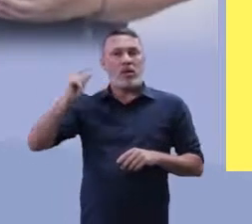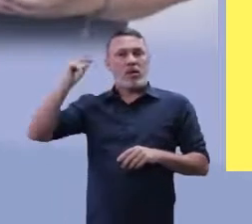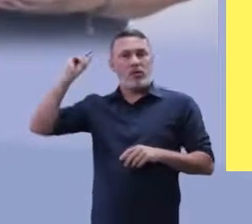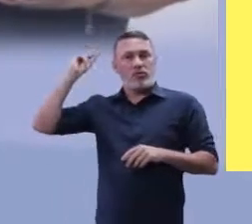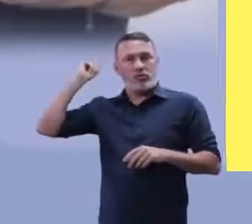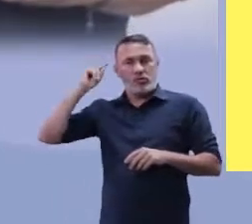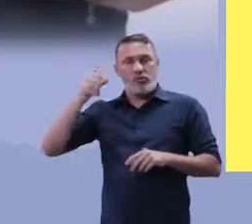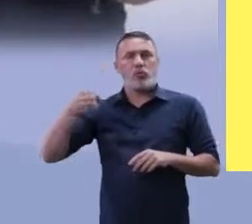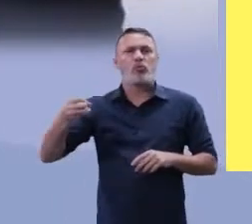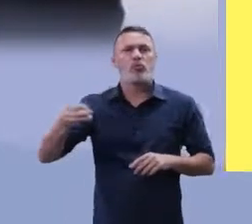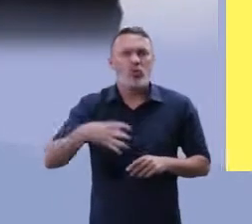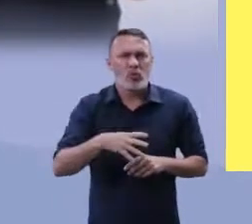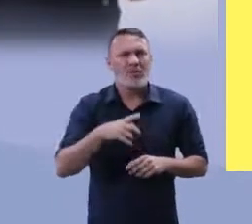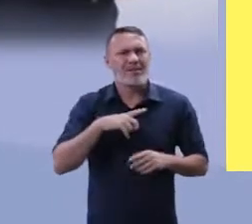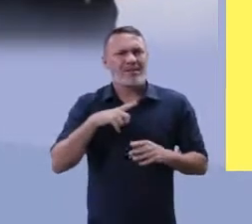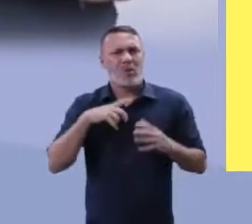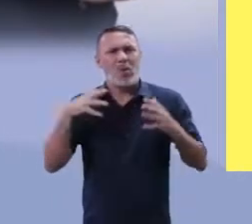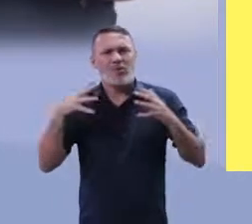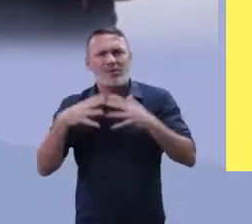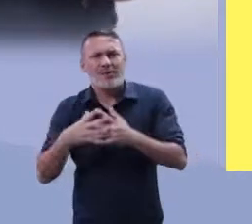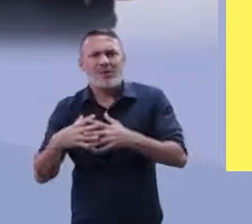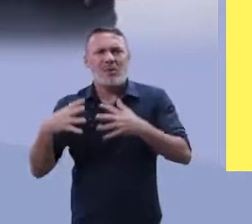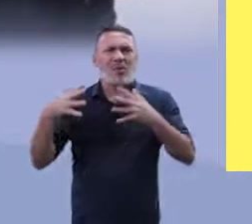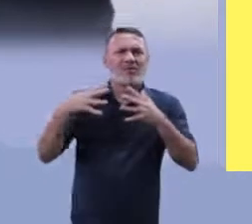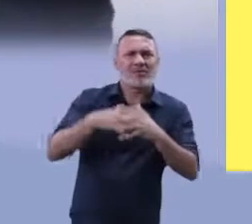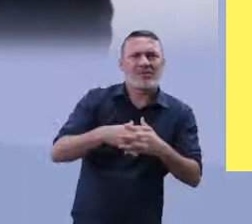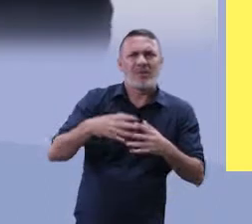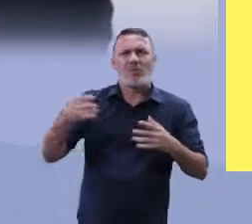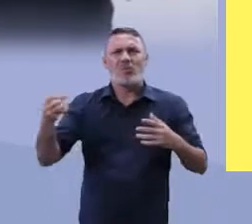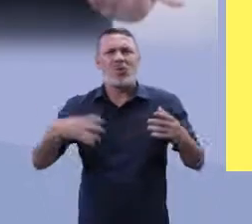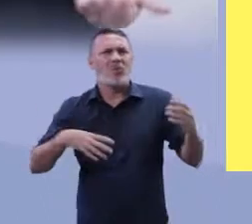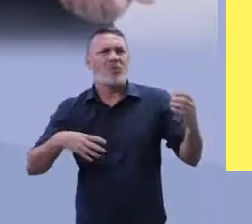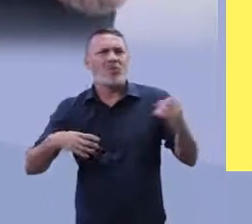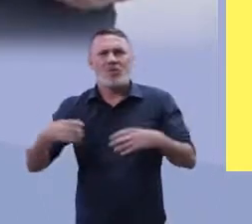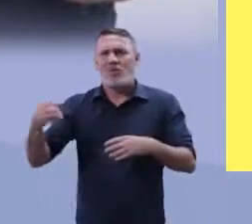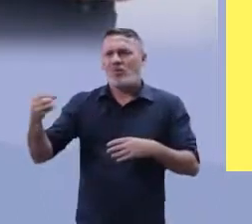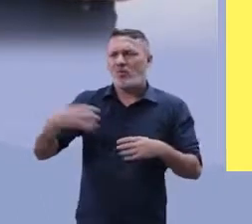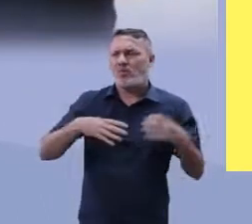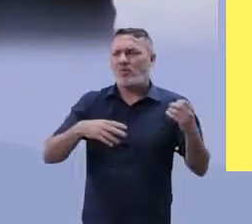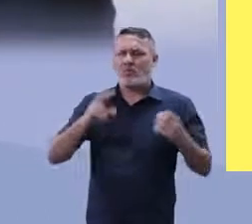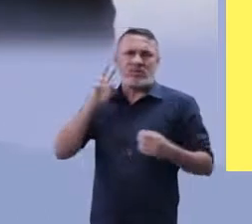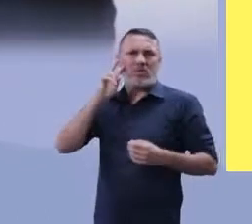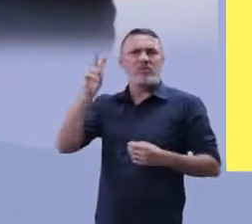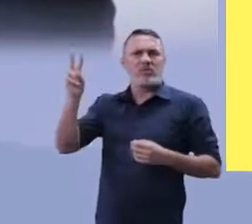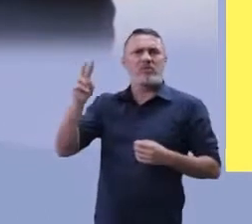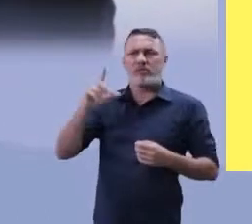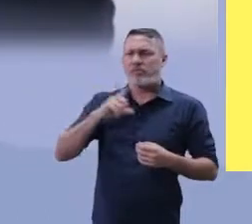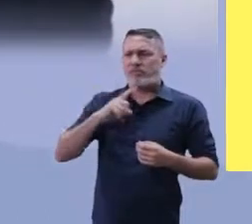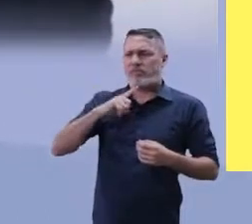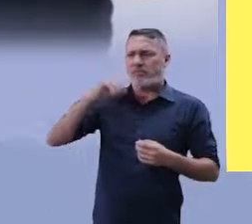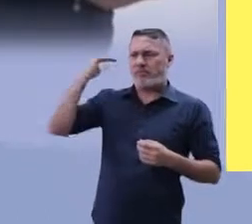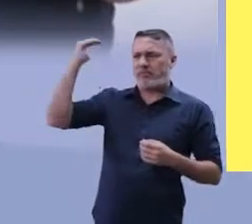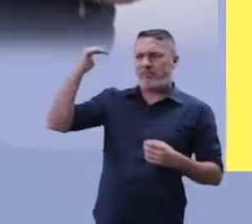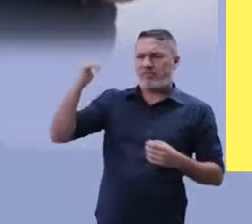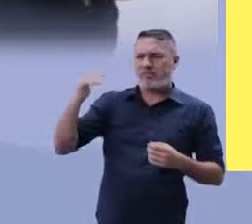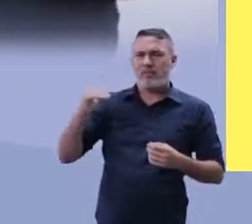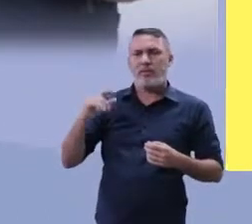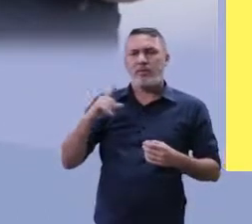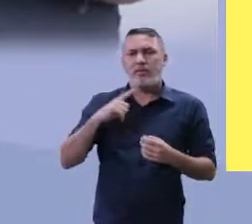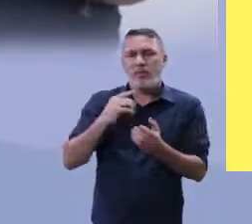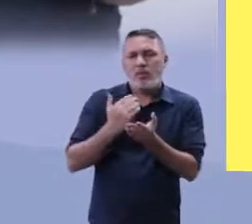novo. Muita confusão, muita modernidade. Olha, primeiros anos